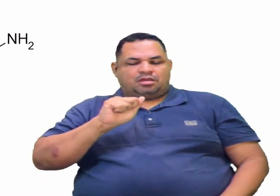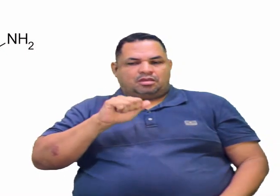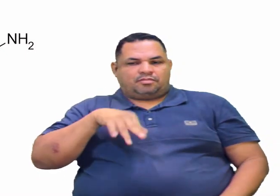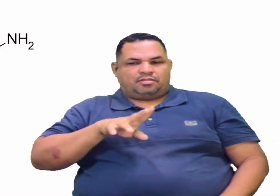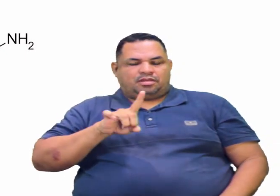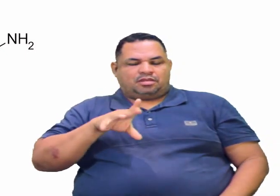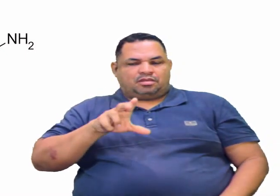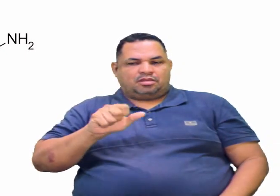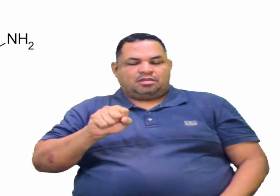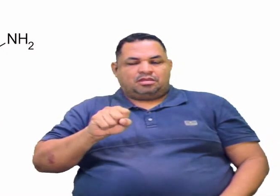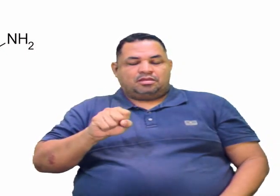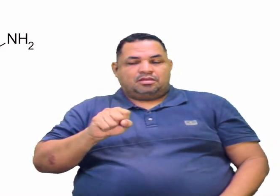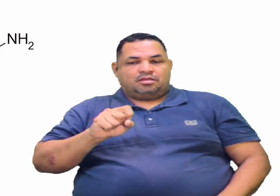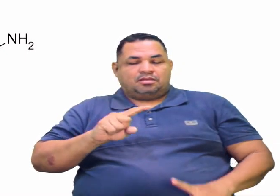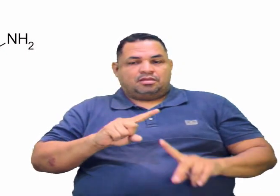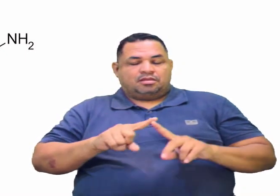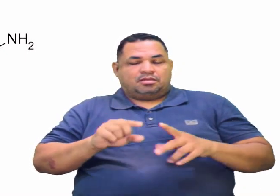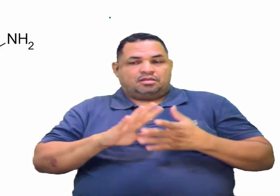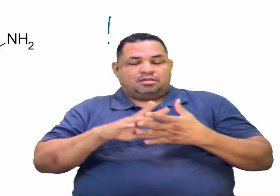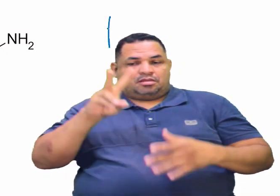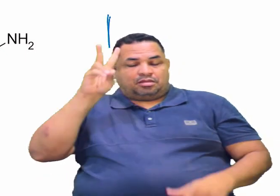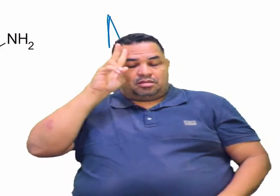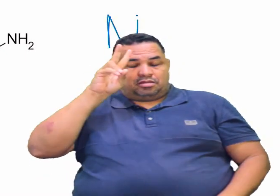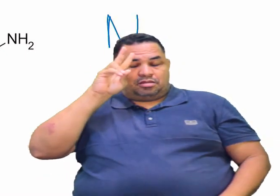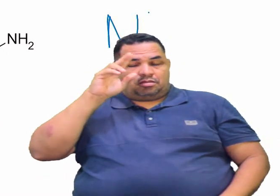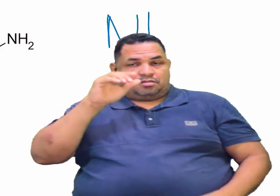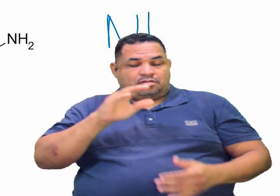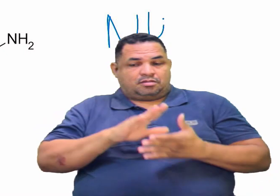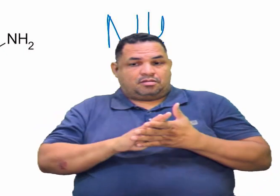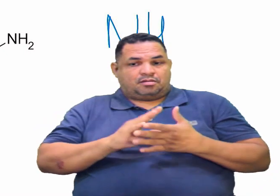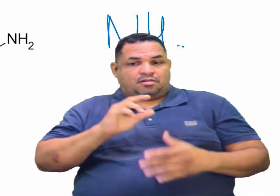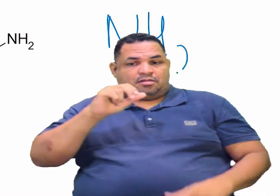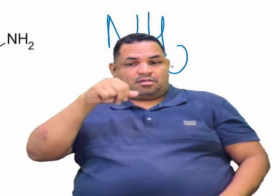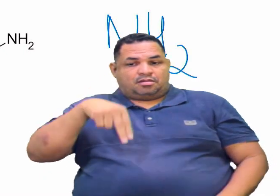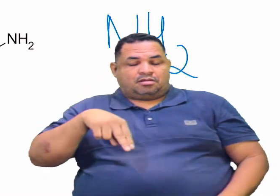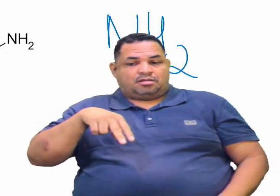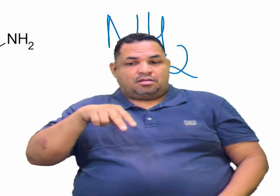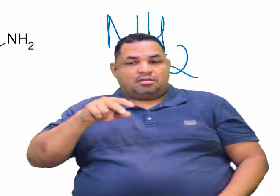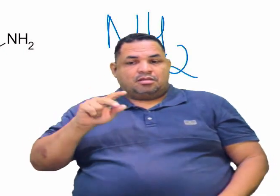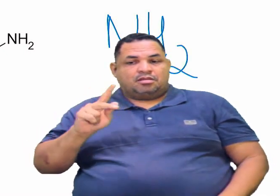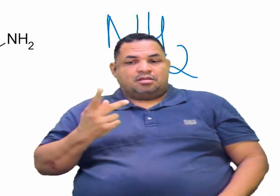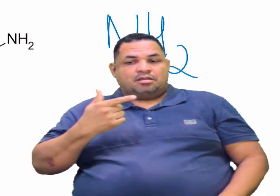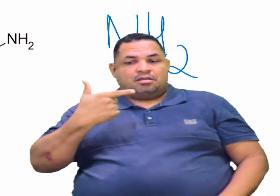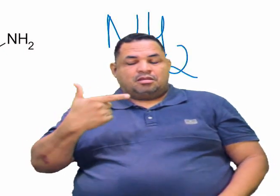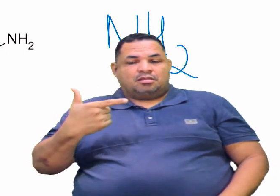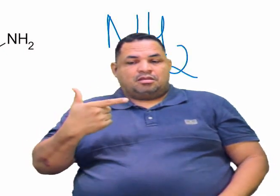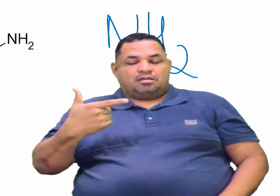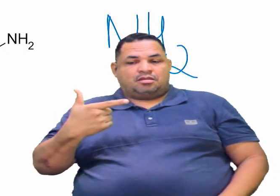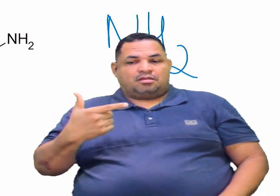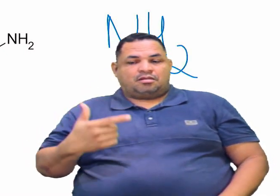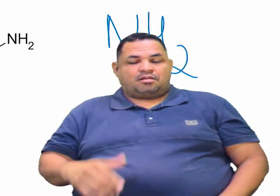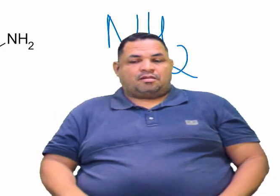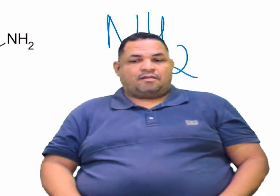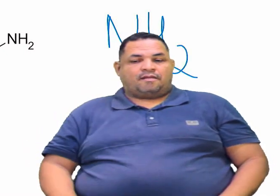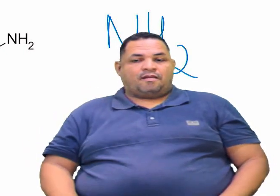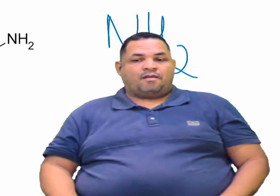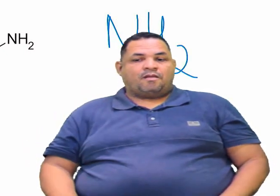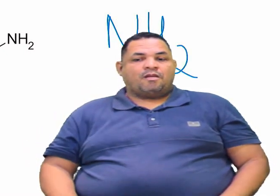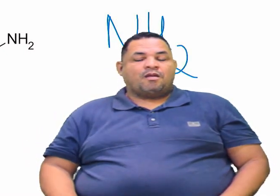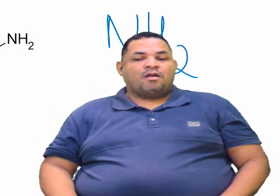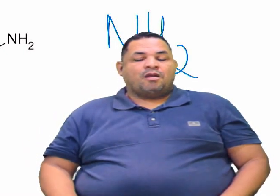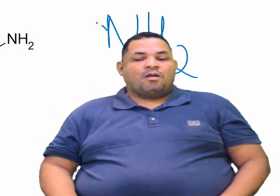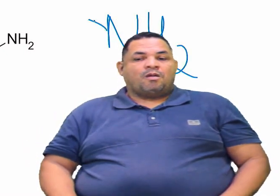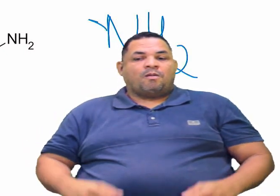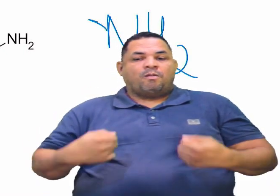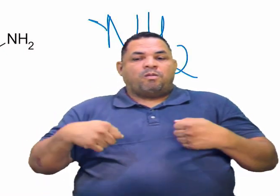Para ser amida, lembrem-se, além do NH2, né, do nitrogênio com o hidrogênio,